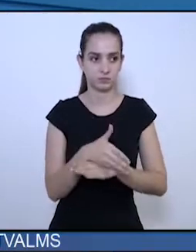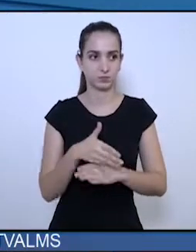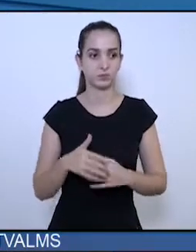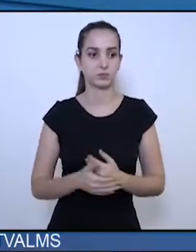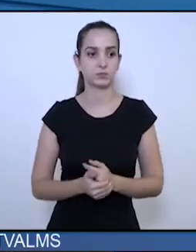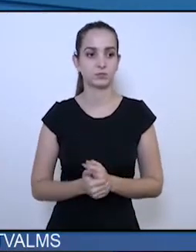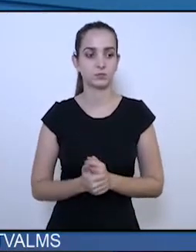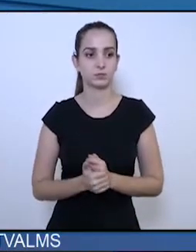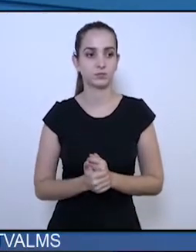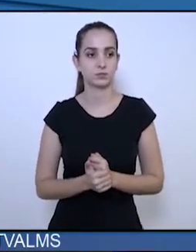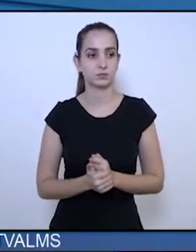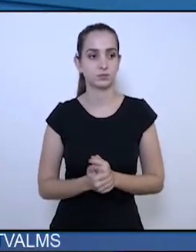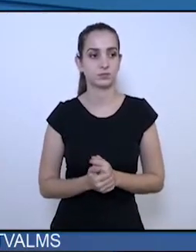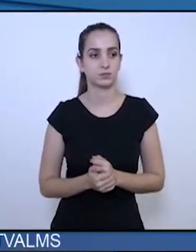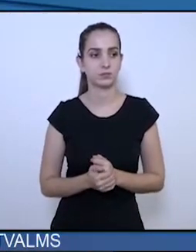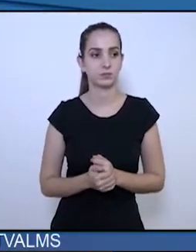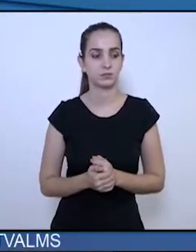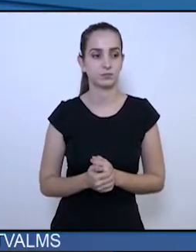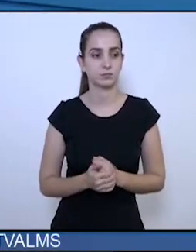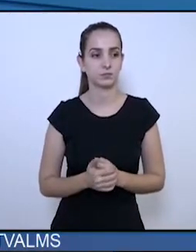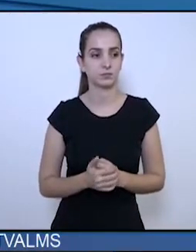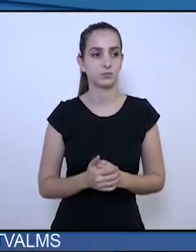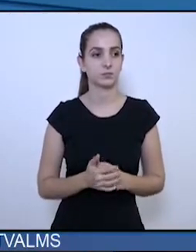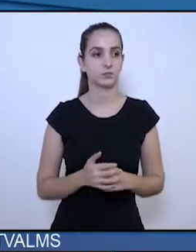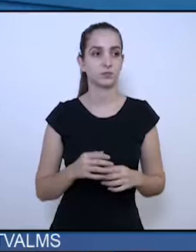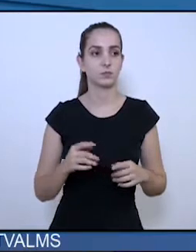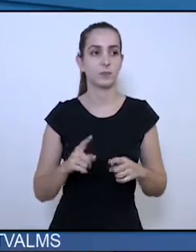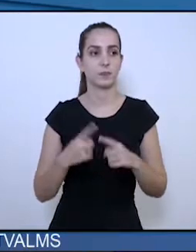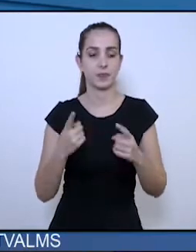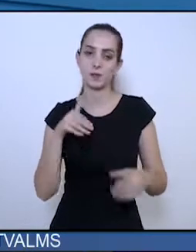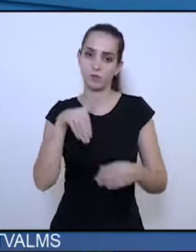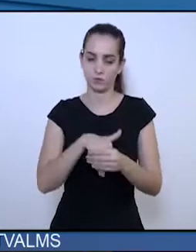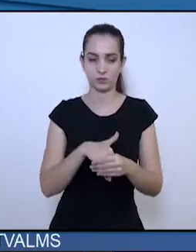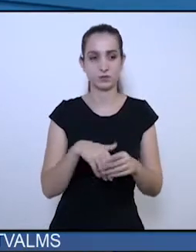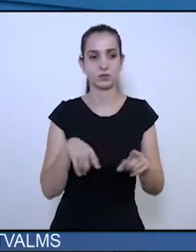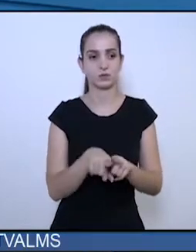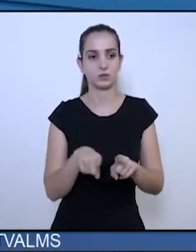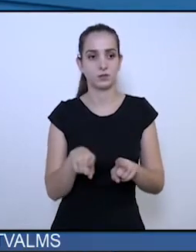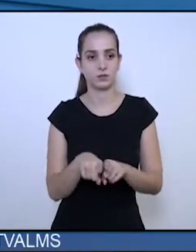participavam, que se não sacanearam antes, votaram,